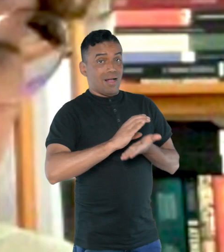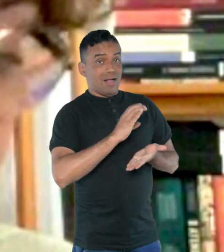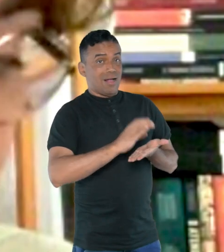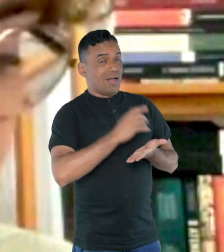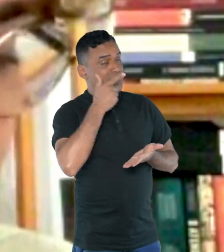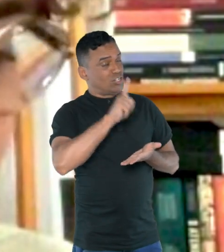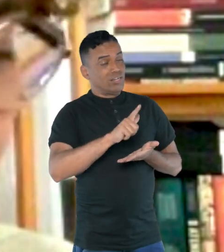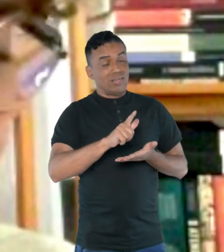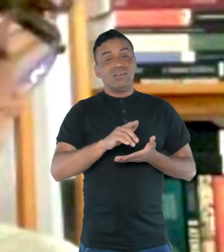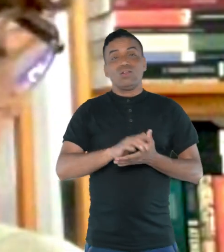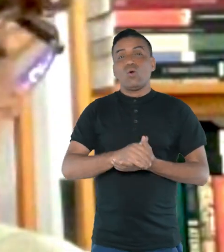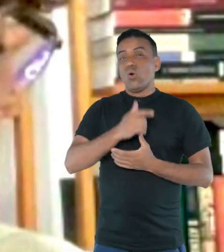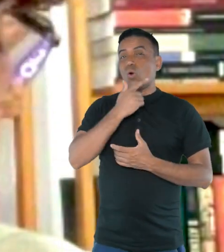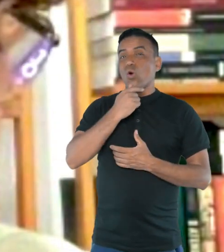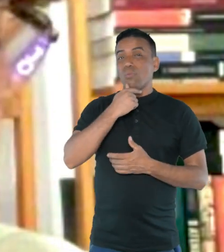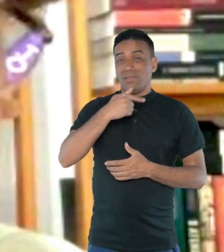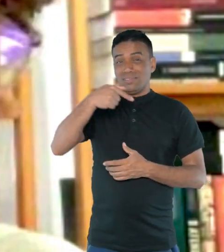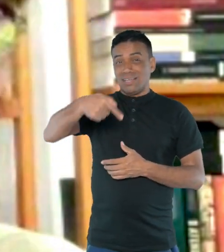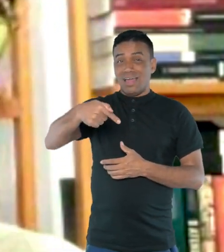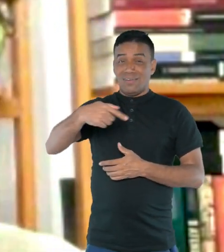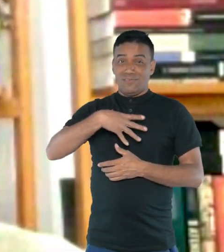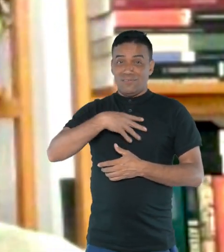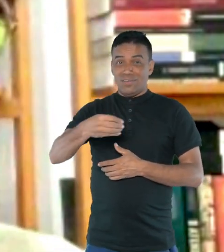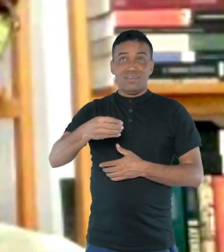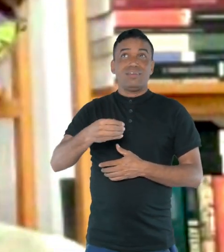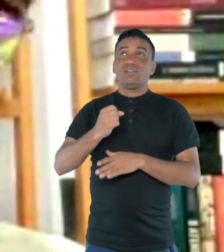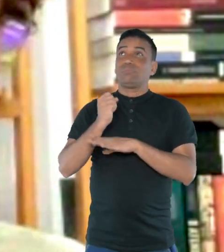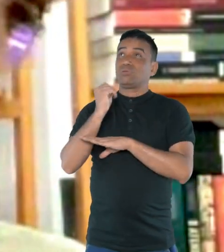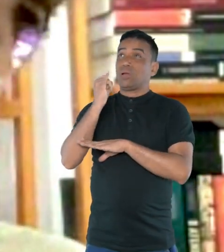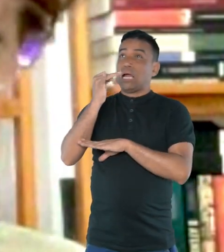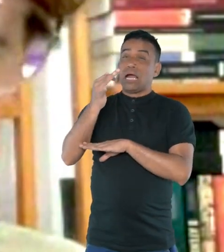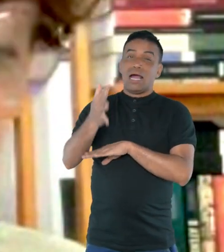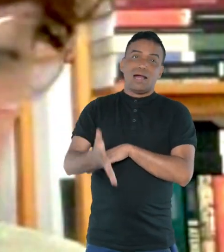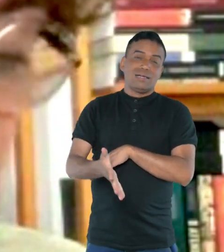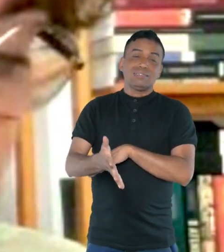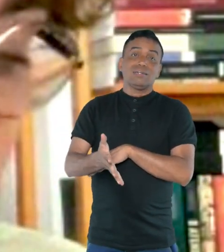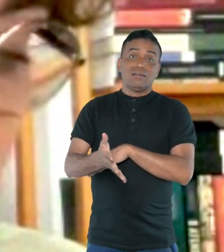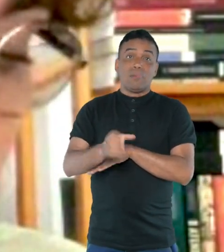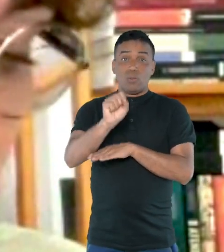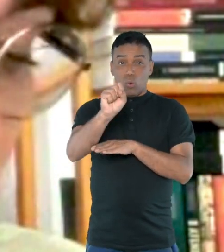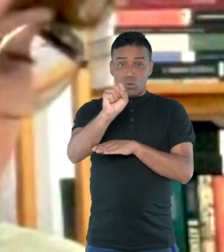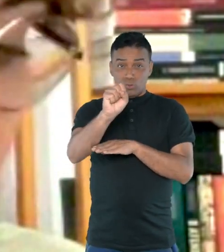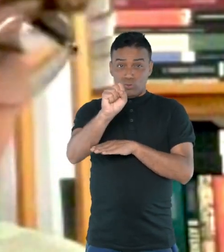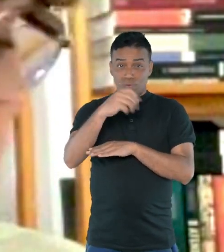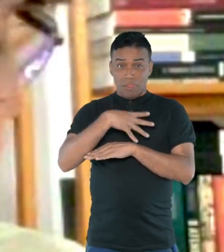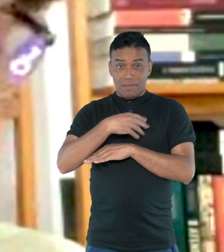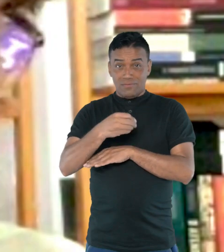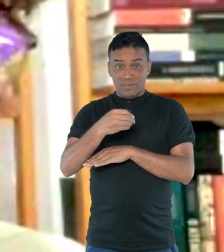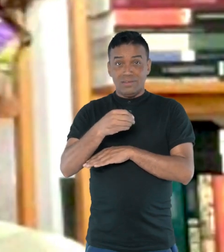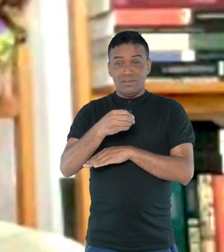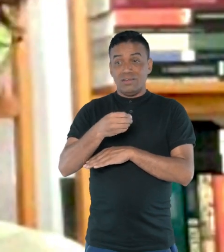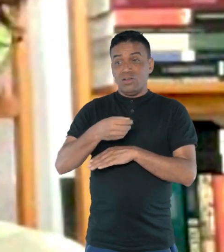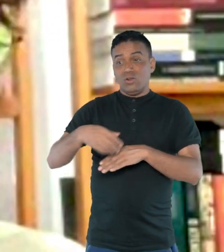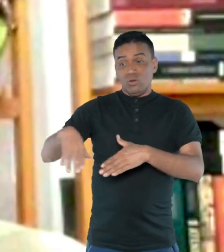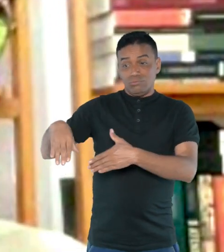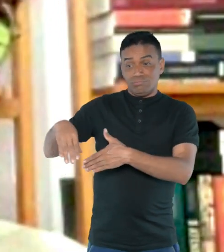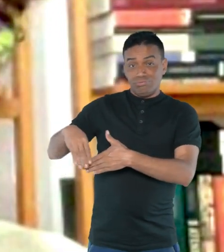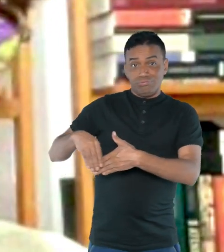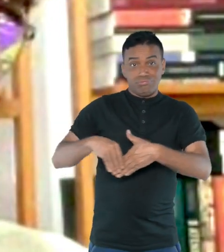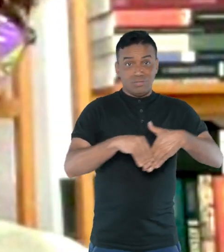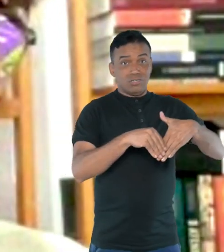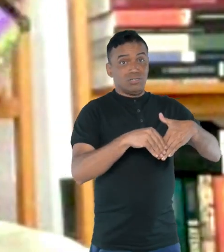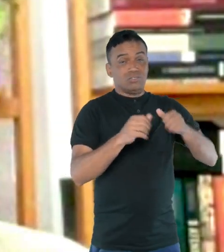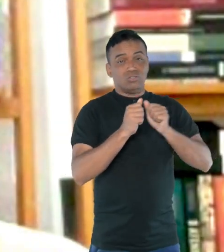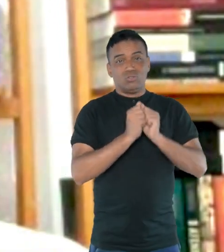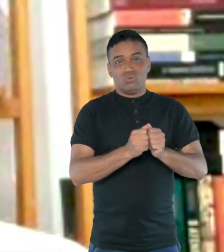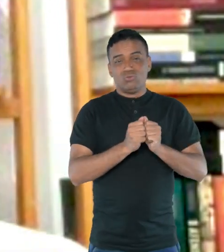esvaído em sangue da madrugada de uma noite que não terminava nunca, e o oitavo filho largaria do colo e se ajuntaria com a mulher. E